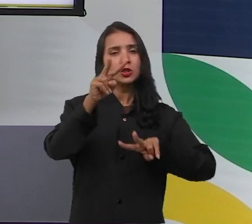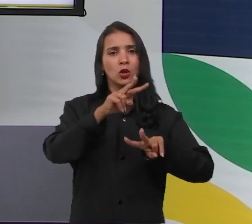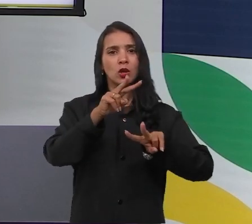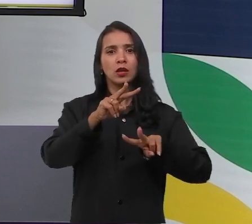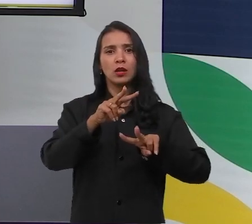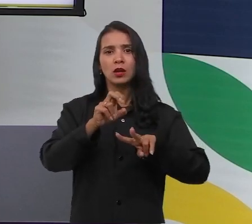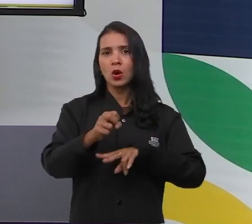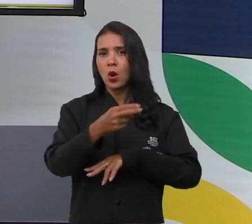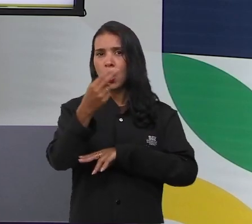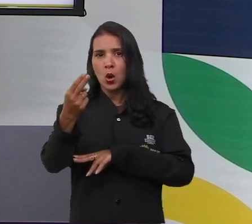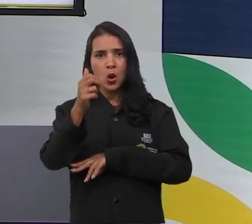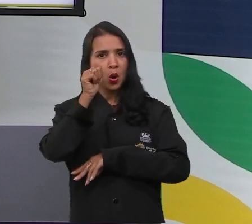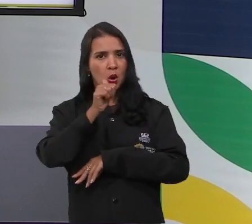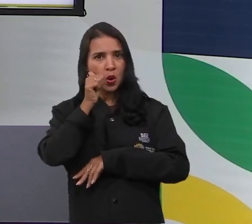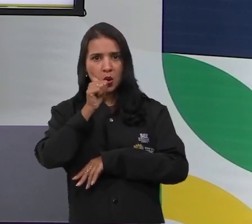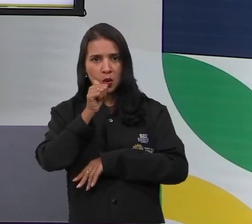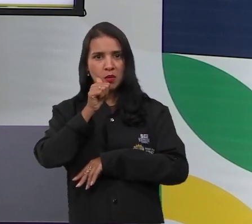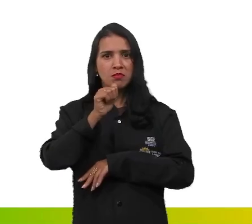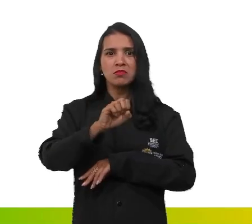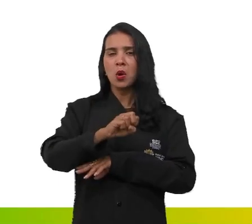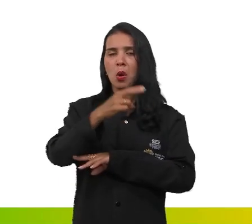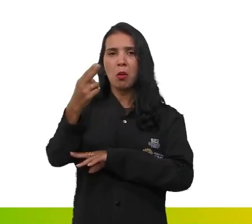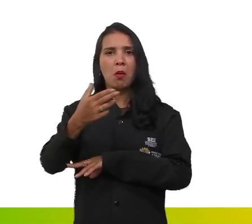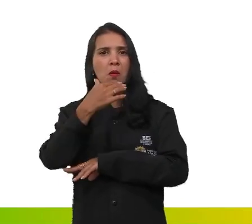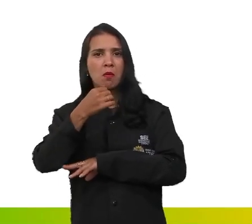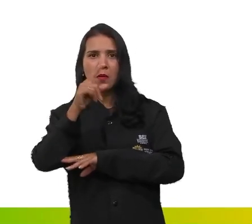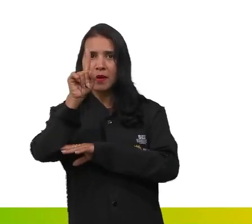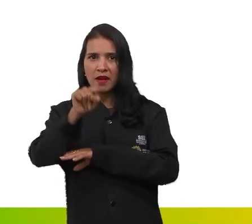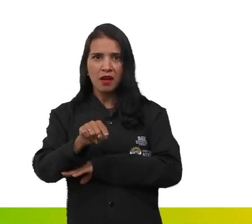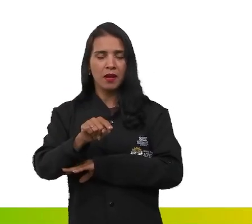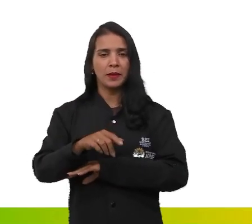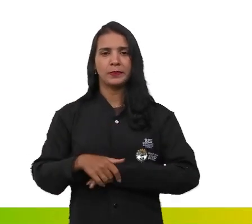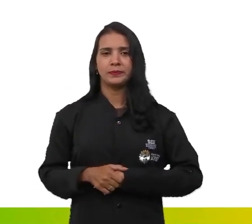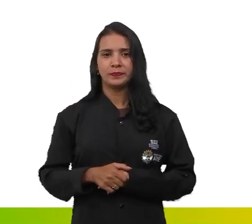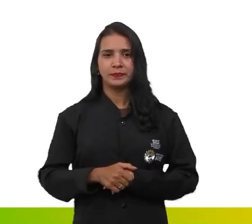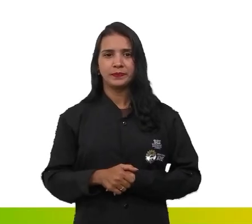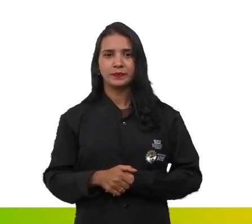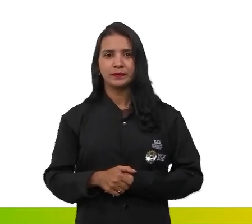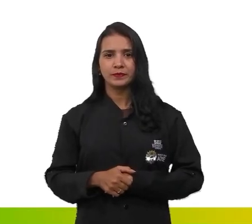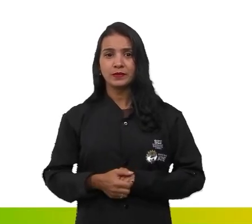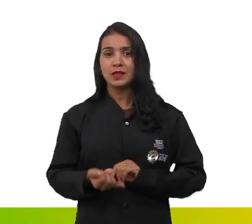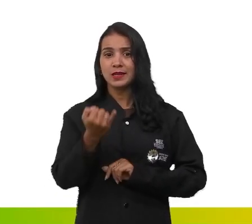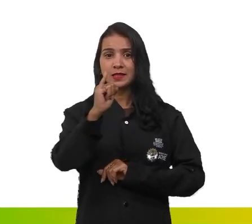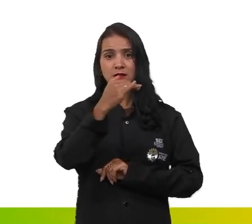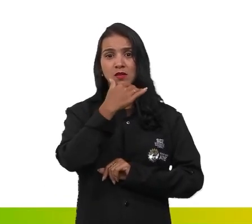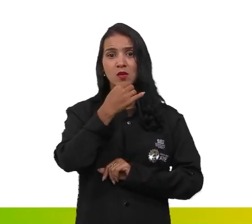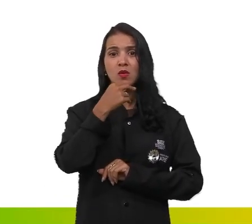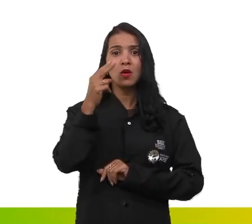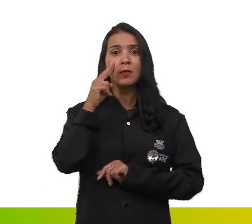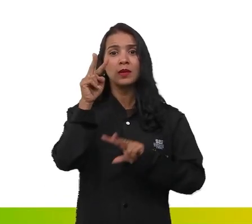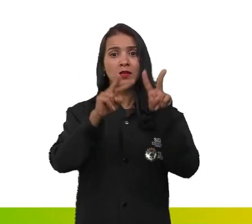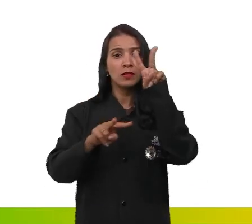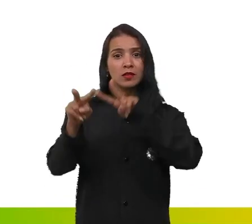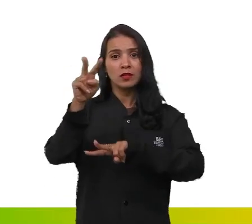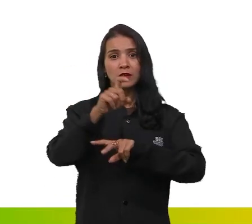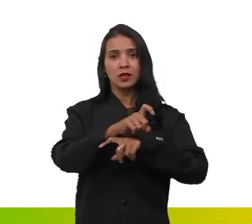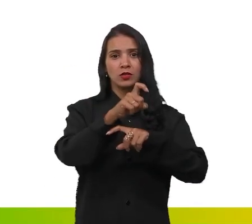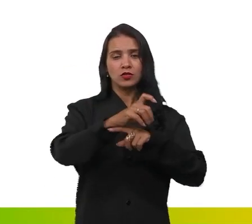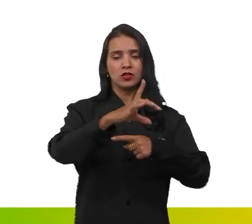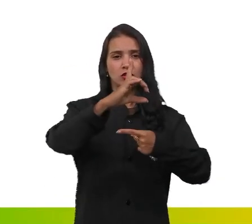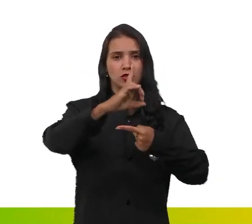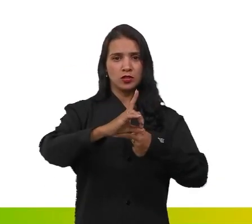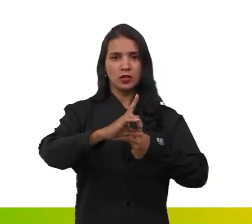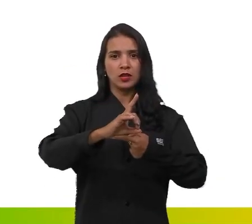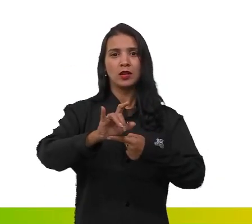ele é ou ele não é. Tá ok? Então, o homem de visão normal, ele tem que ser XDzão e Y, e o